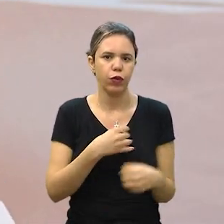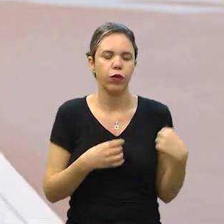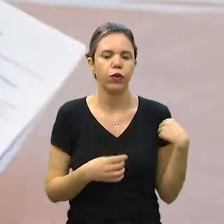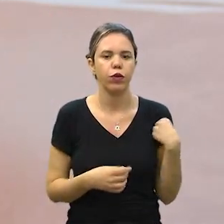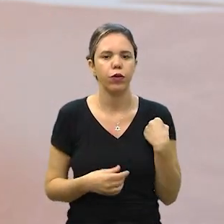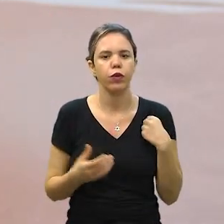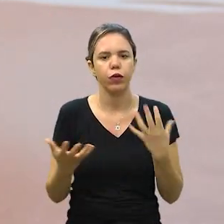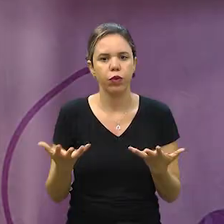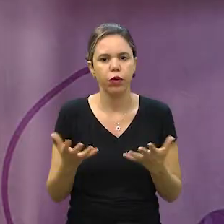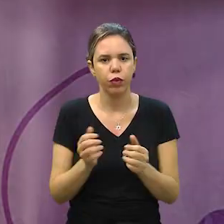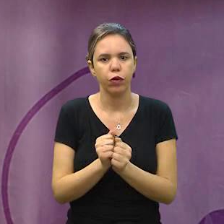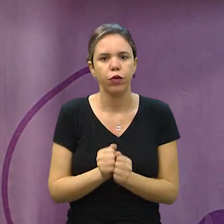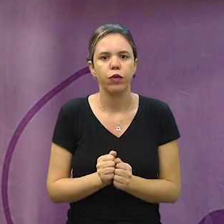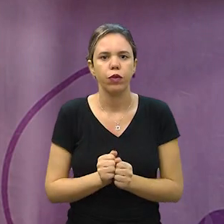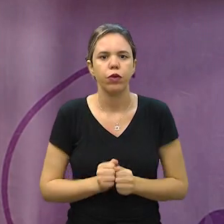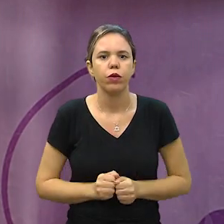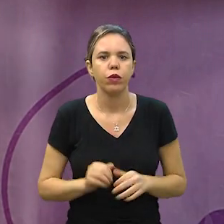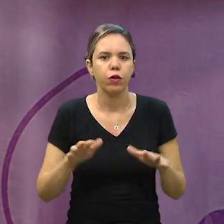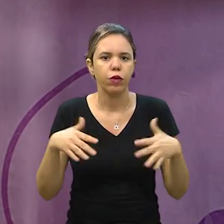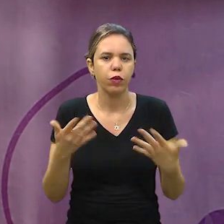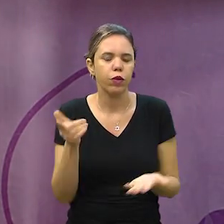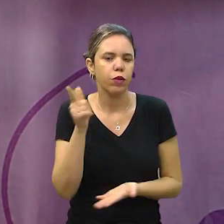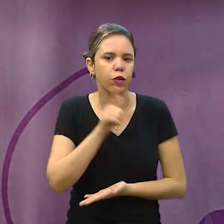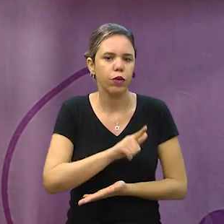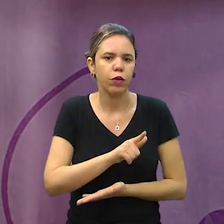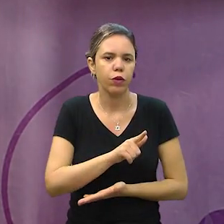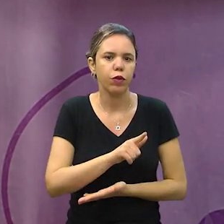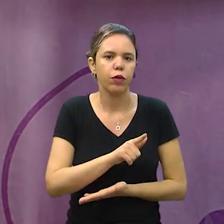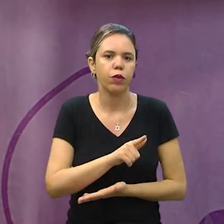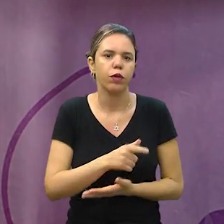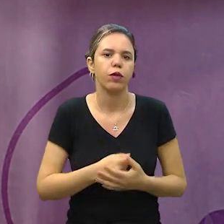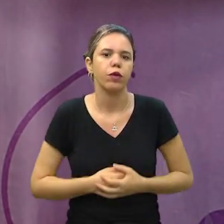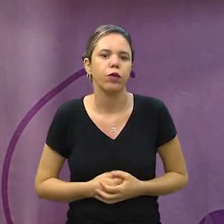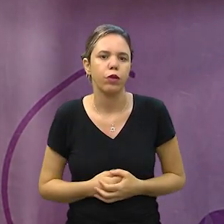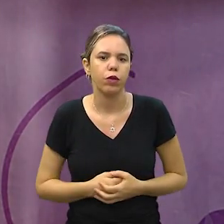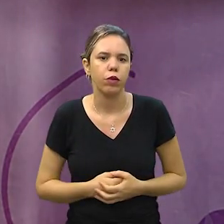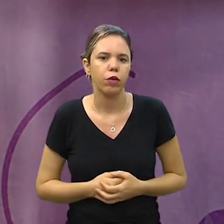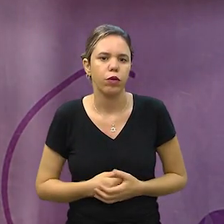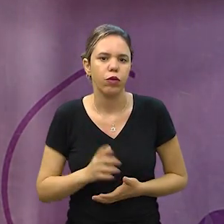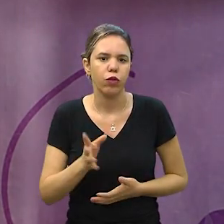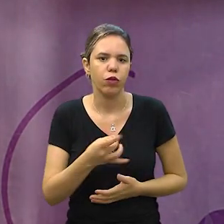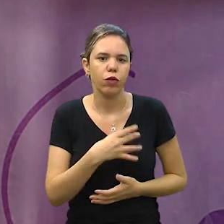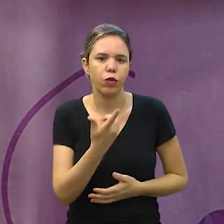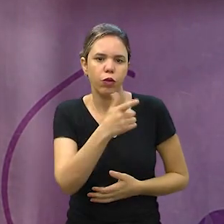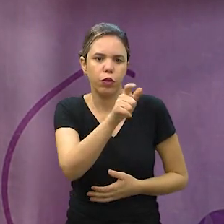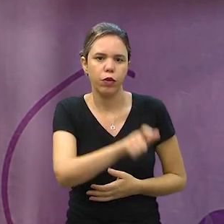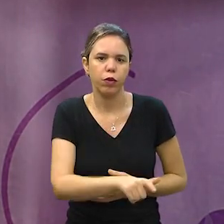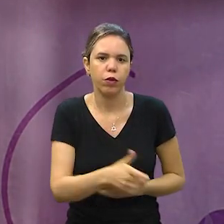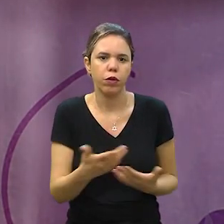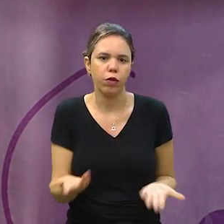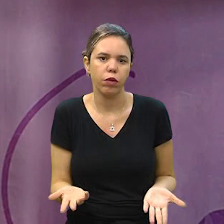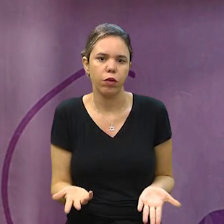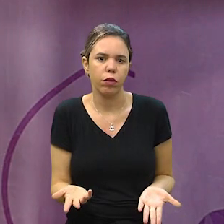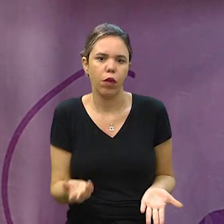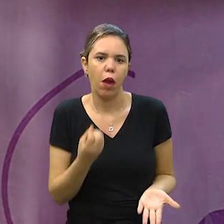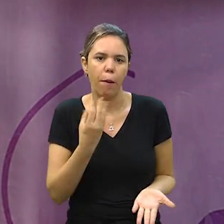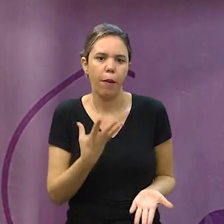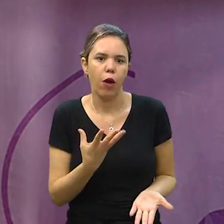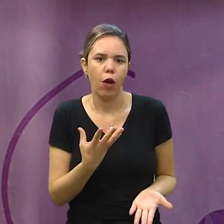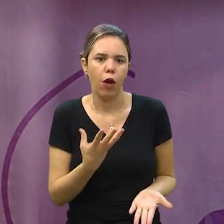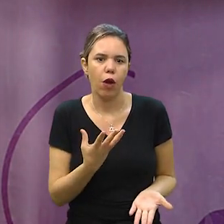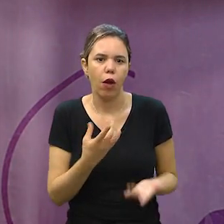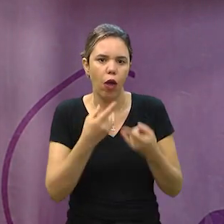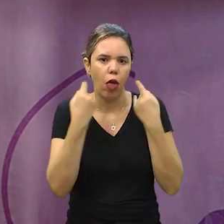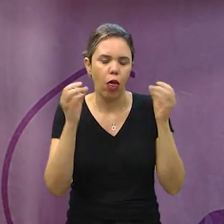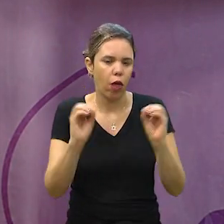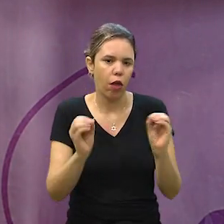né? A gente queria estar junto, quando consegue ficar um pouquinho, já está com medo da outra pessoa. Ah, será que é bom eu ficar